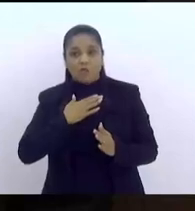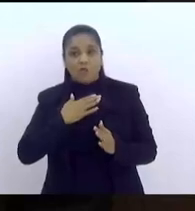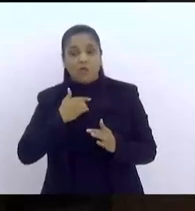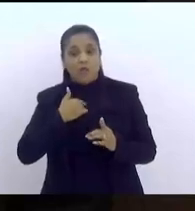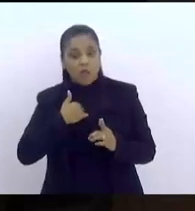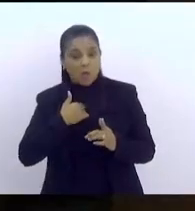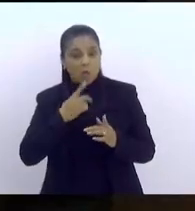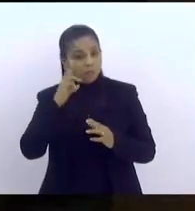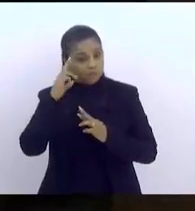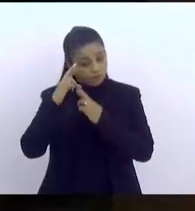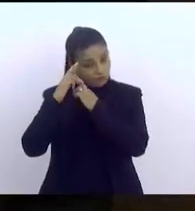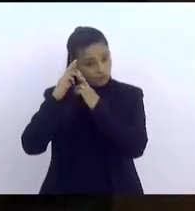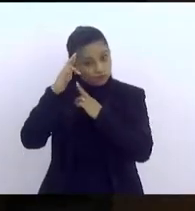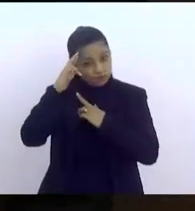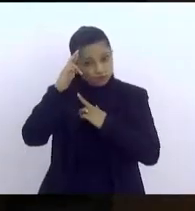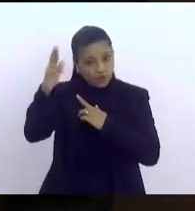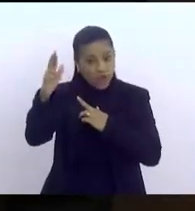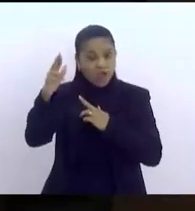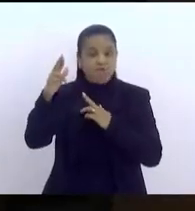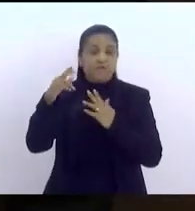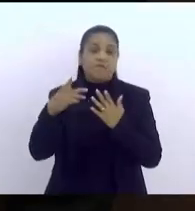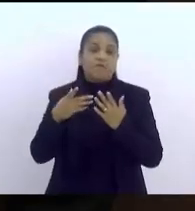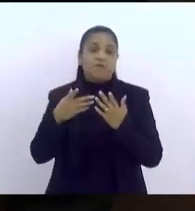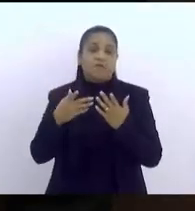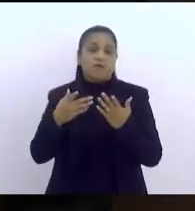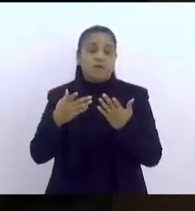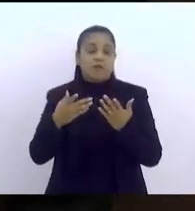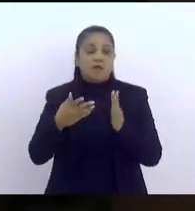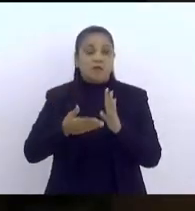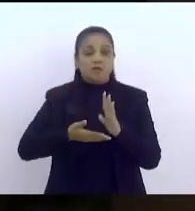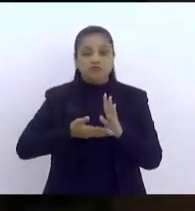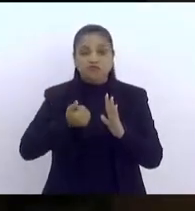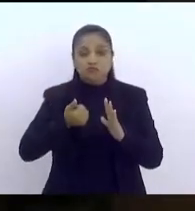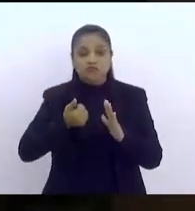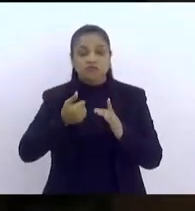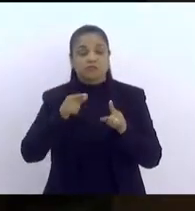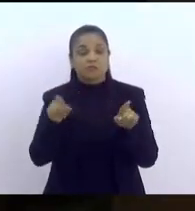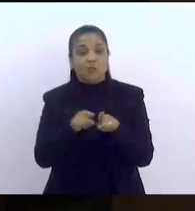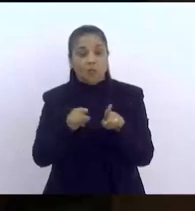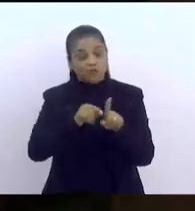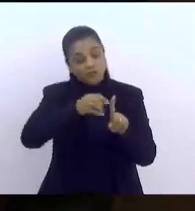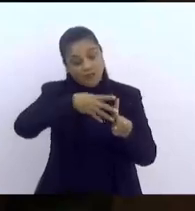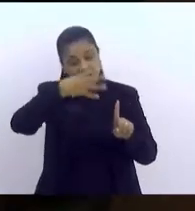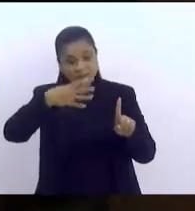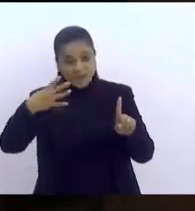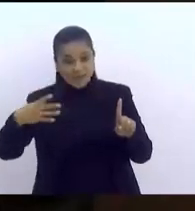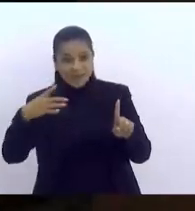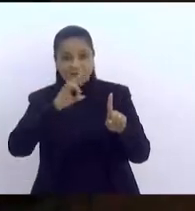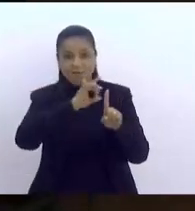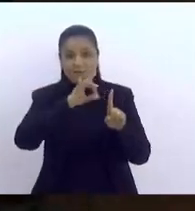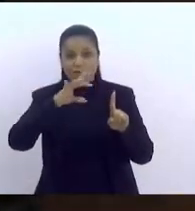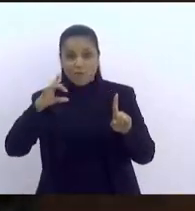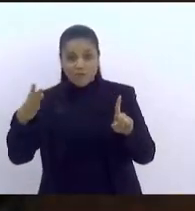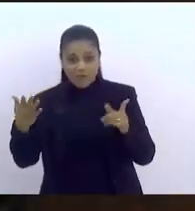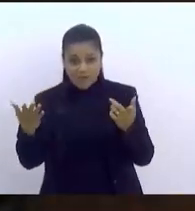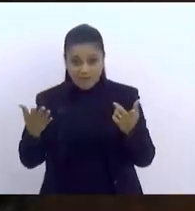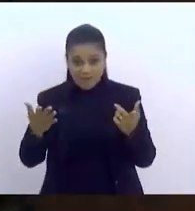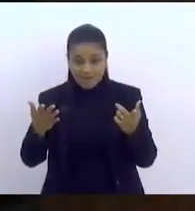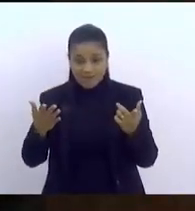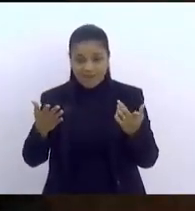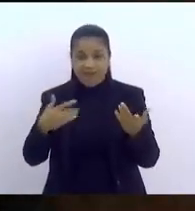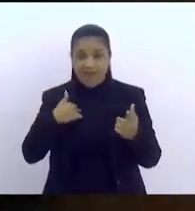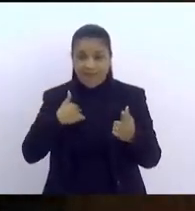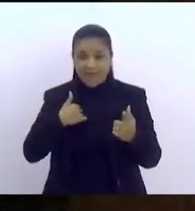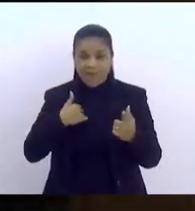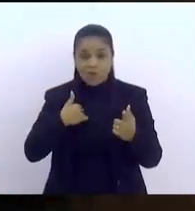instituí a motivação da homofobia, que hoje é a LGBTfobia. E, como chefe da Polícia Civil, eu